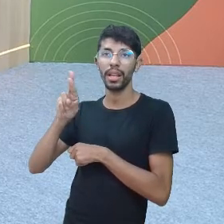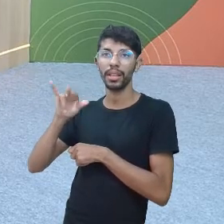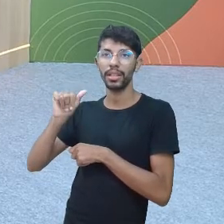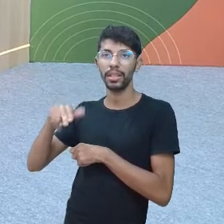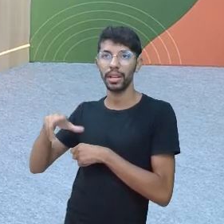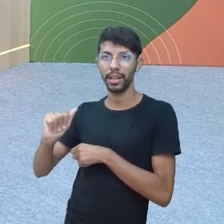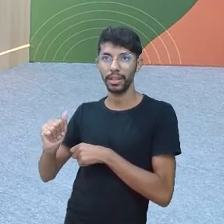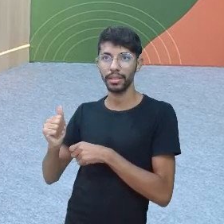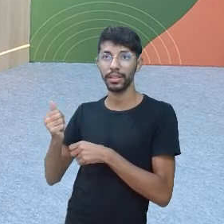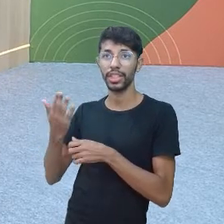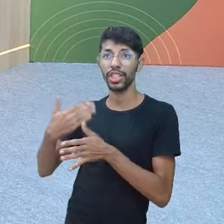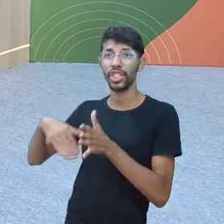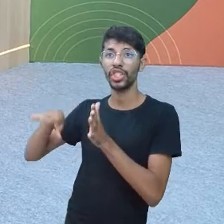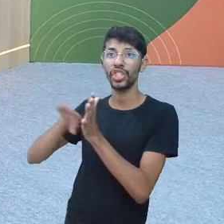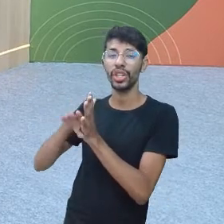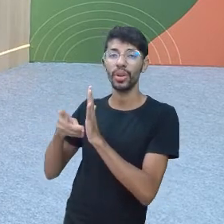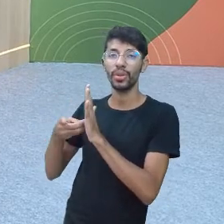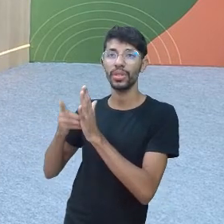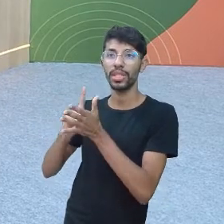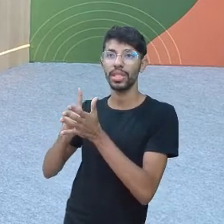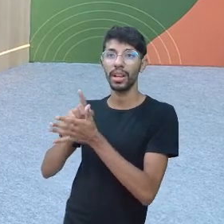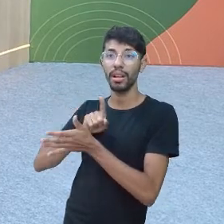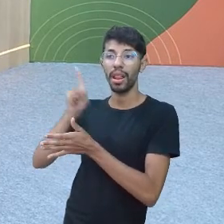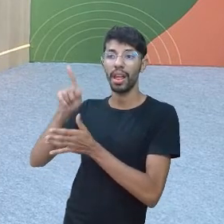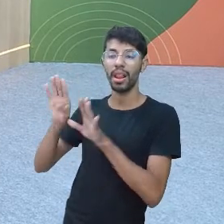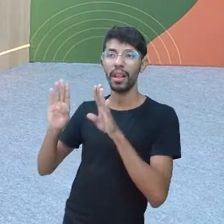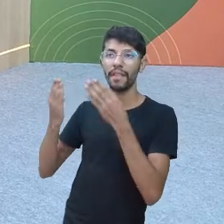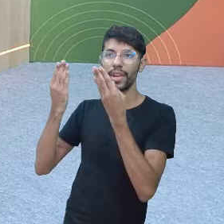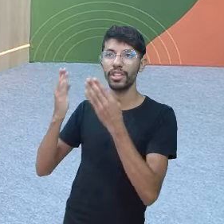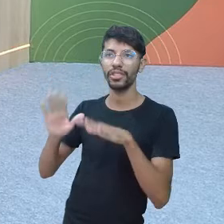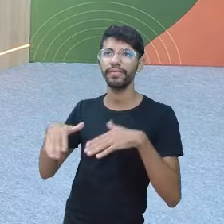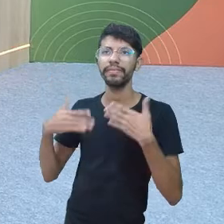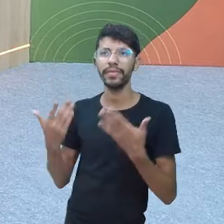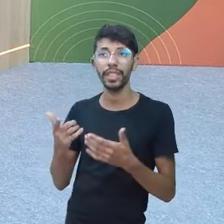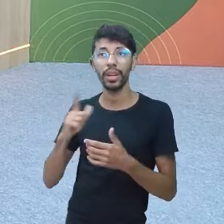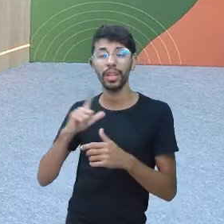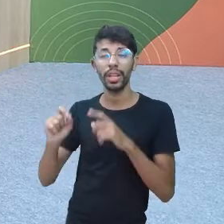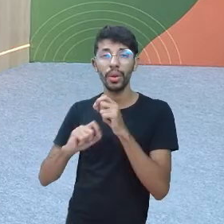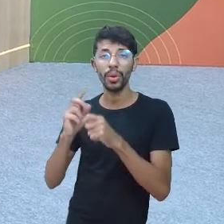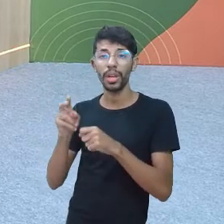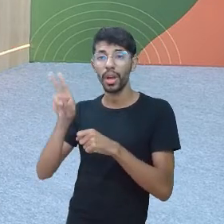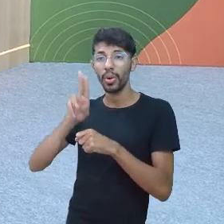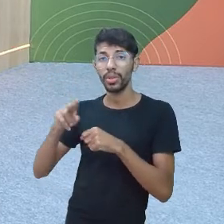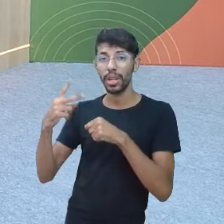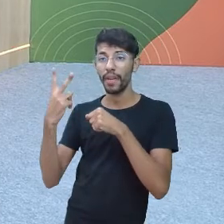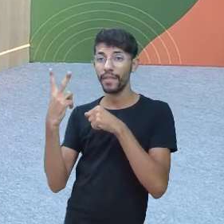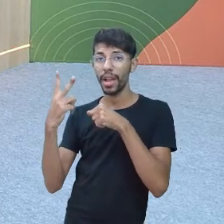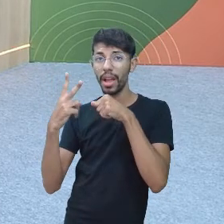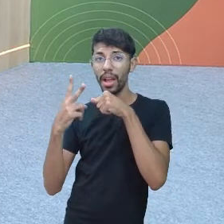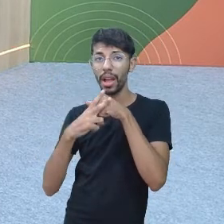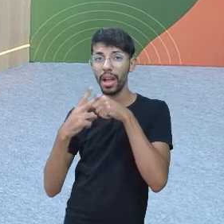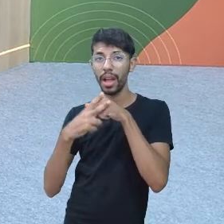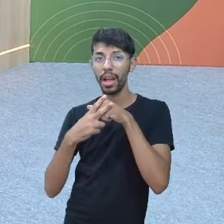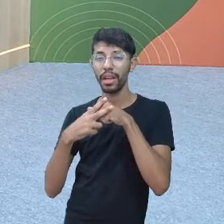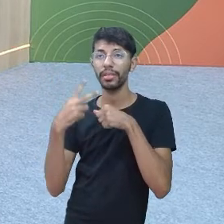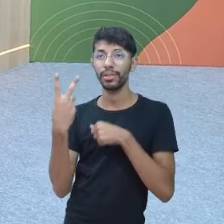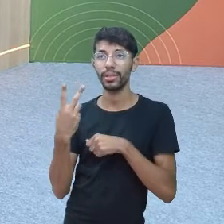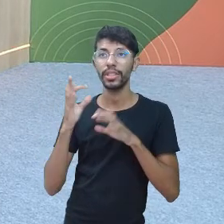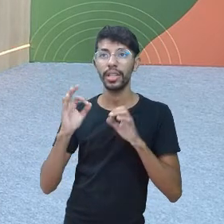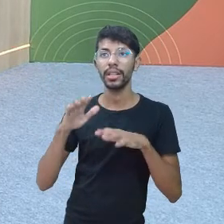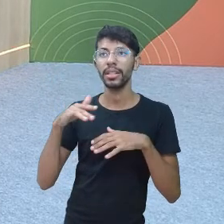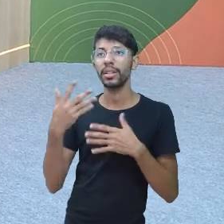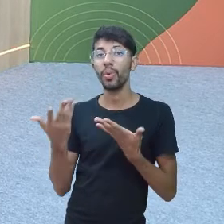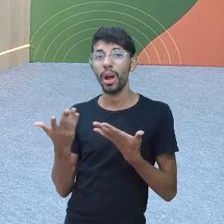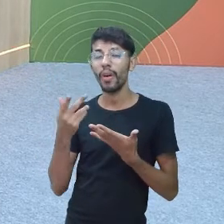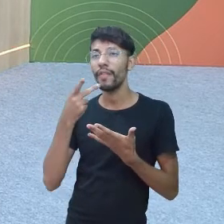vocês, que chegou cedo à festa. Então, eu tenho a utilização de 2 verbos aqui, falar e chegar. Então,